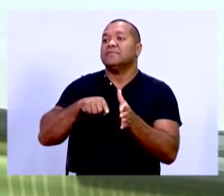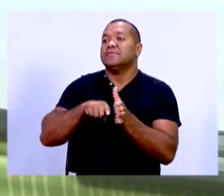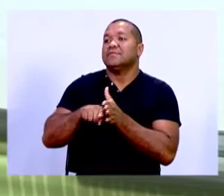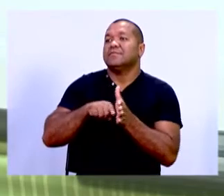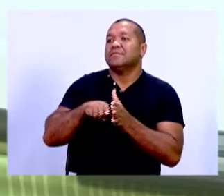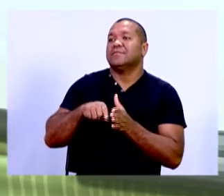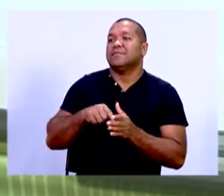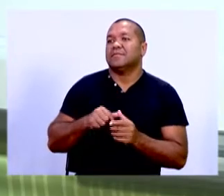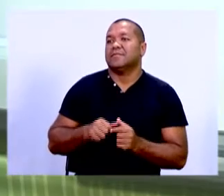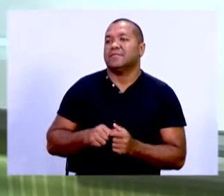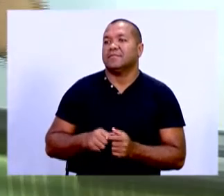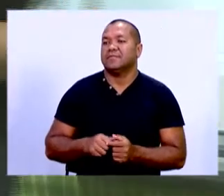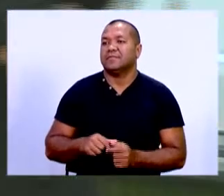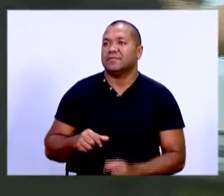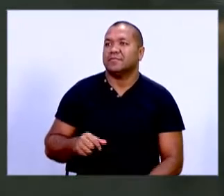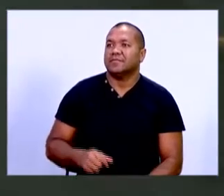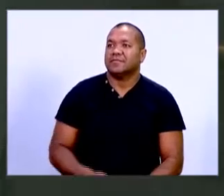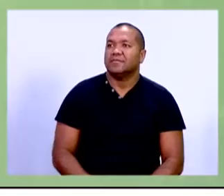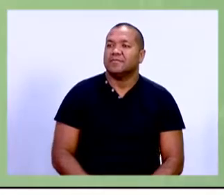cliente Jorge da Silva.